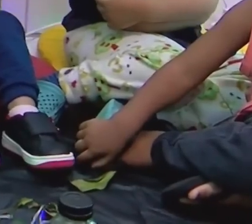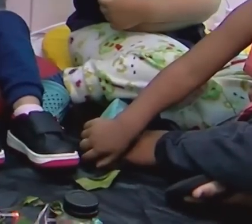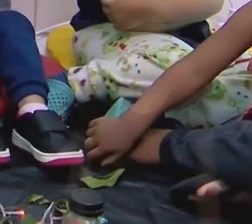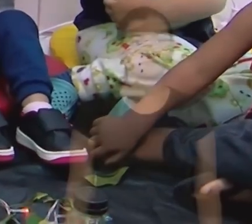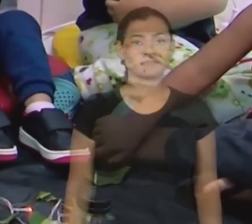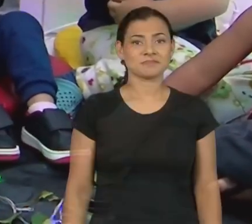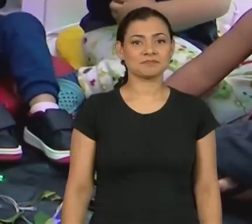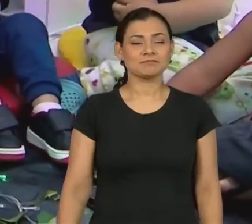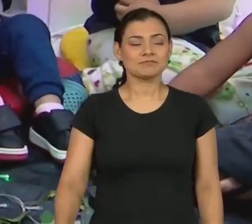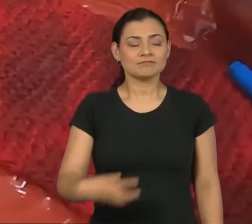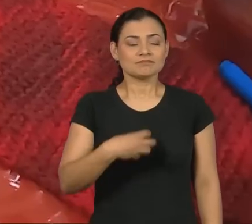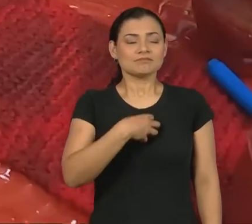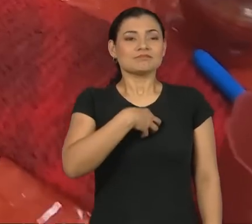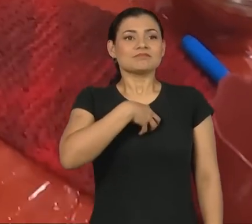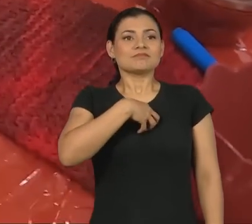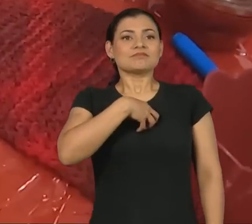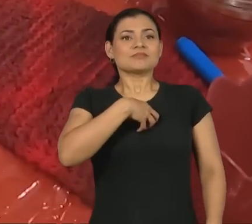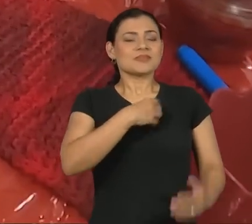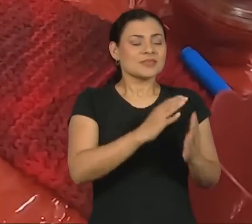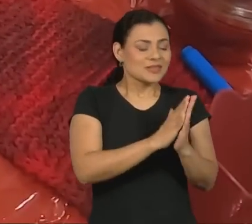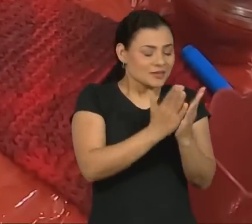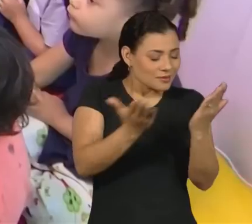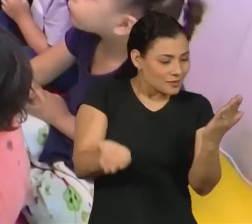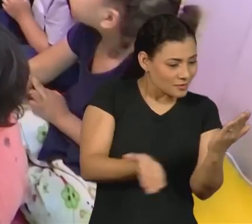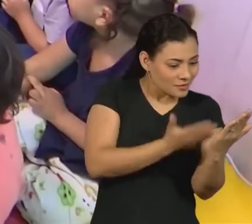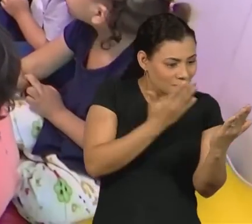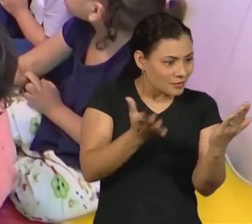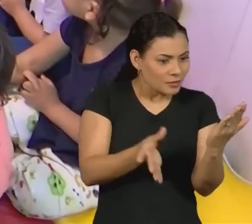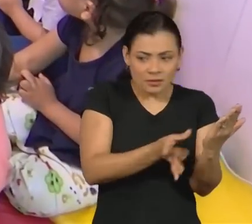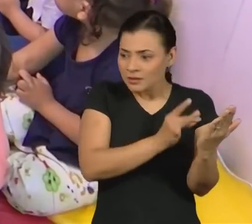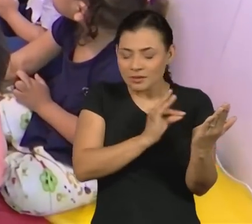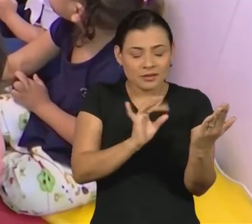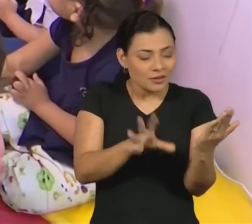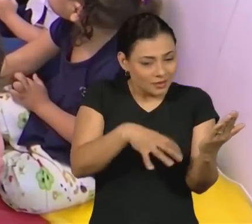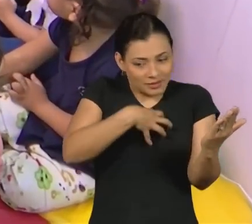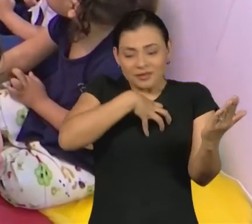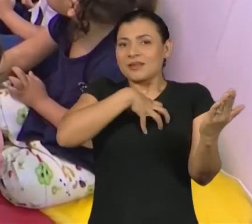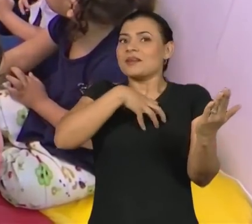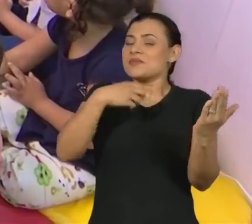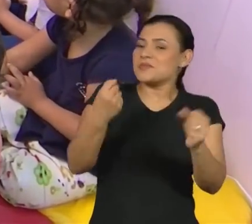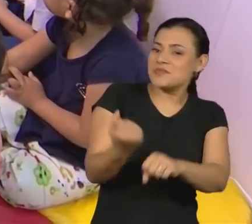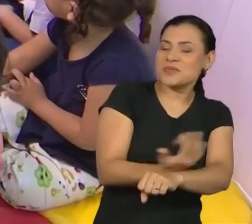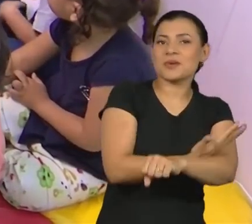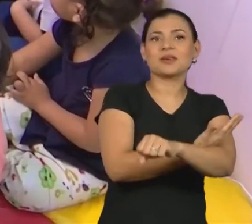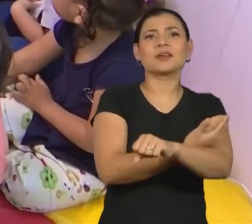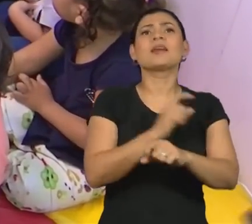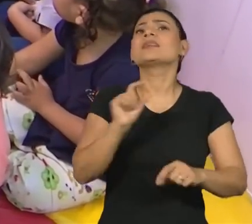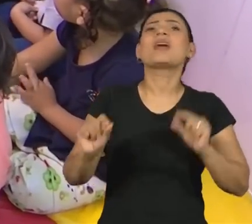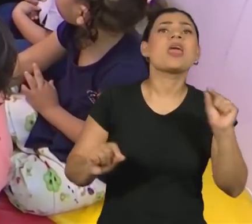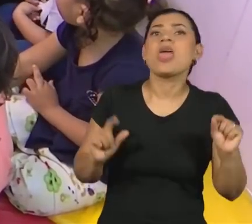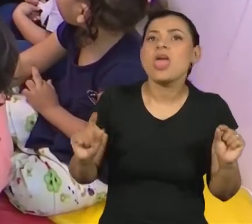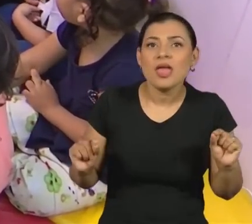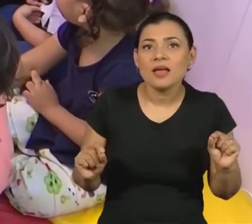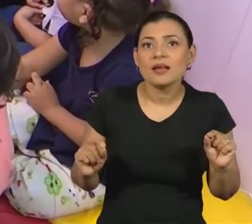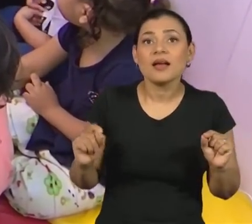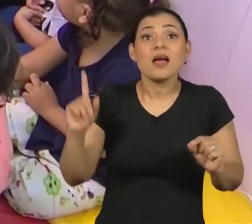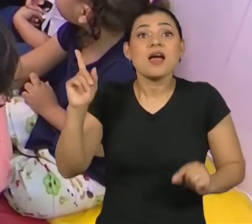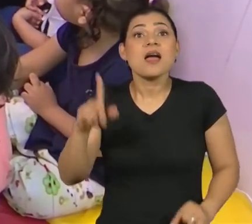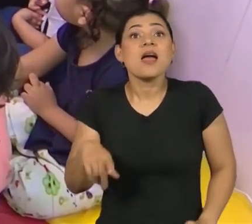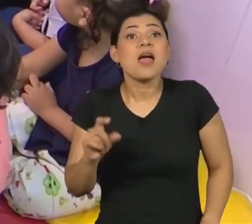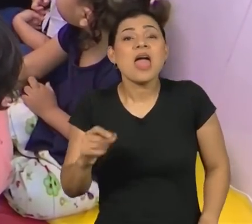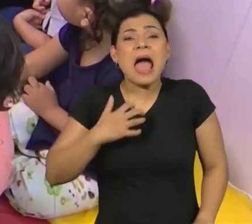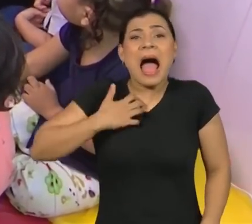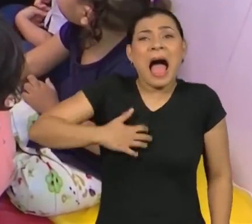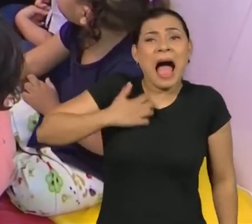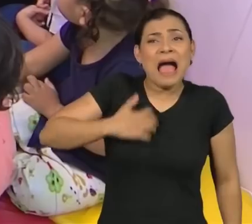Os sentimentos saem dos livros e ganham cores. Quem é esse? É a raiva.